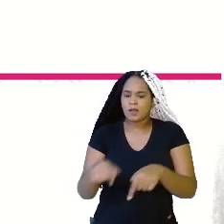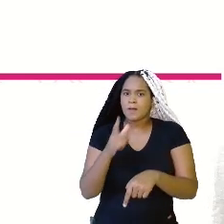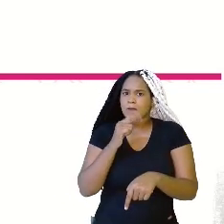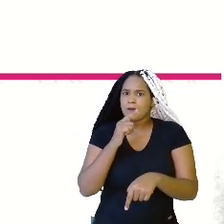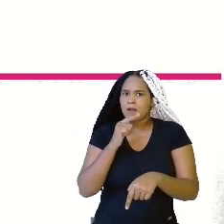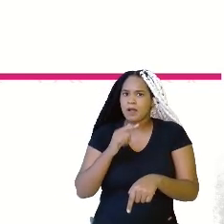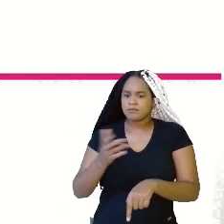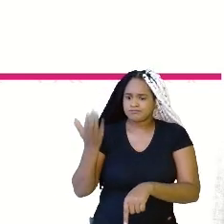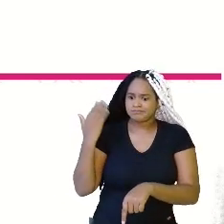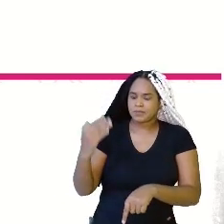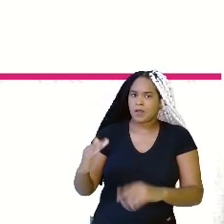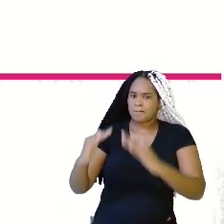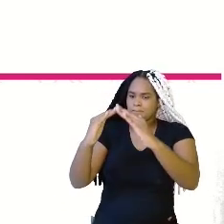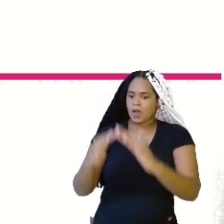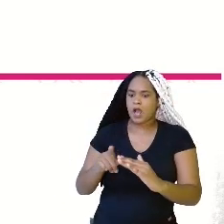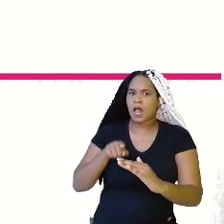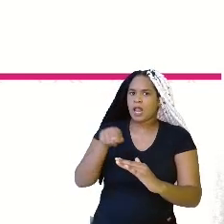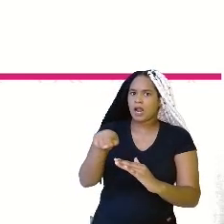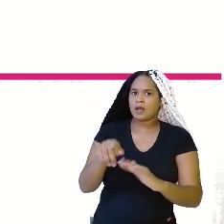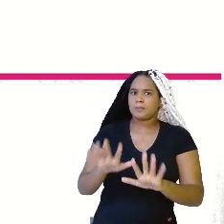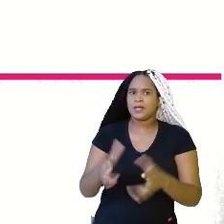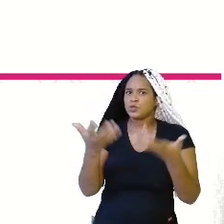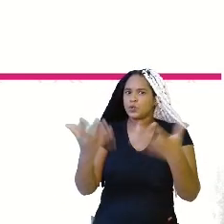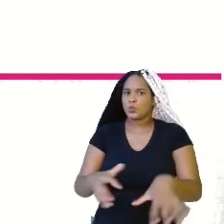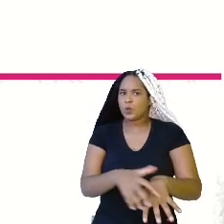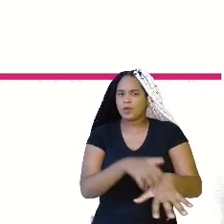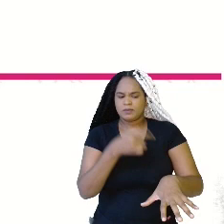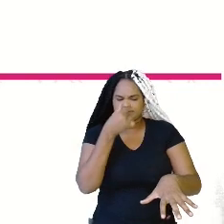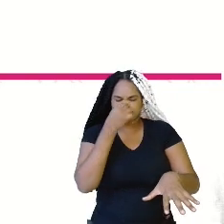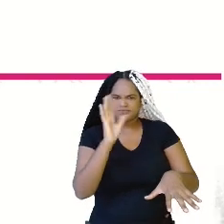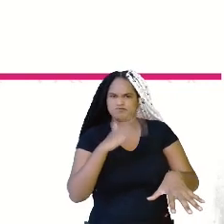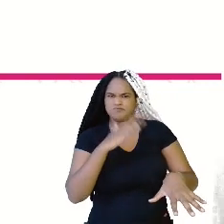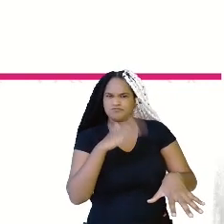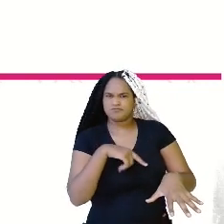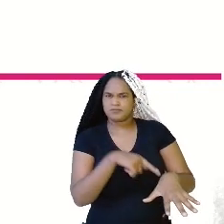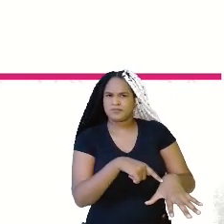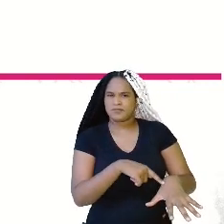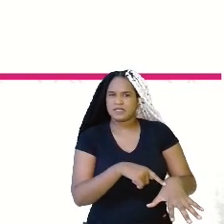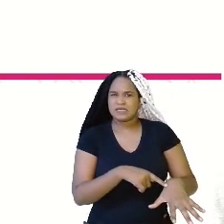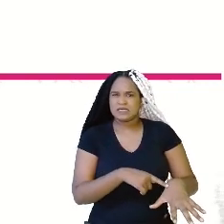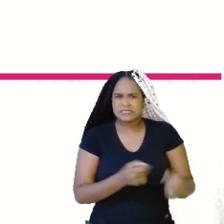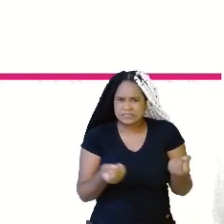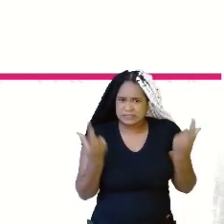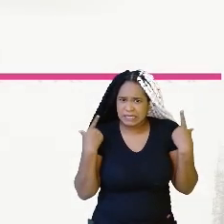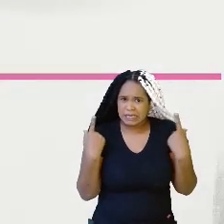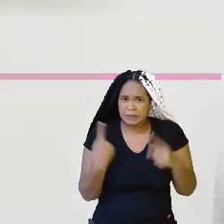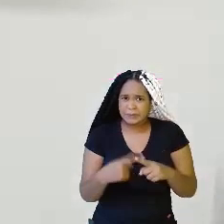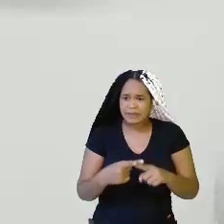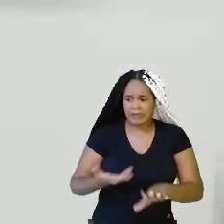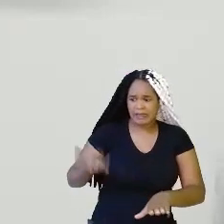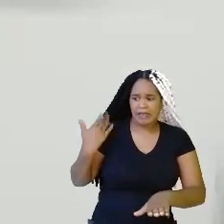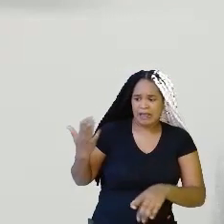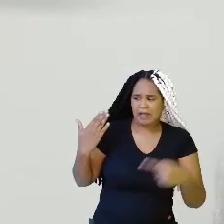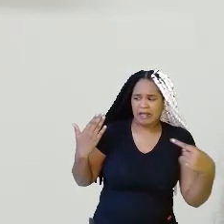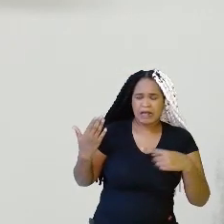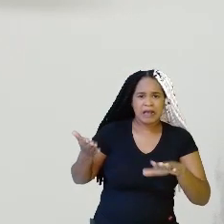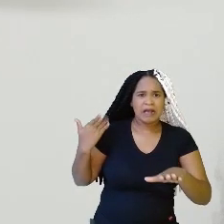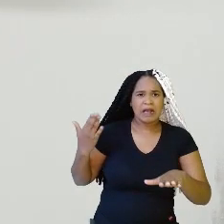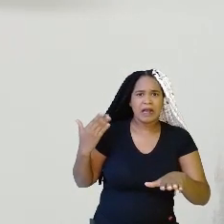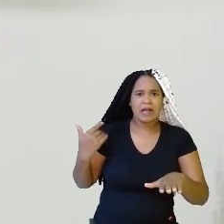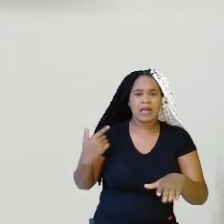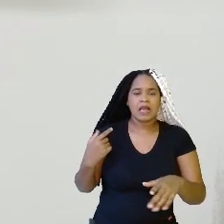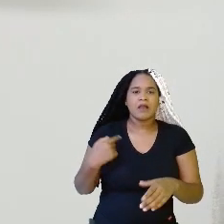lagoa e não lavou o pé porque não quis, mas que chulé. Fica estranho a gente ouvir assim, porque a gente está acostumado da outra forma,